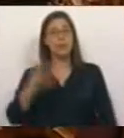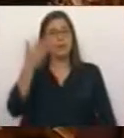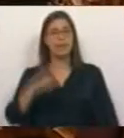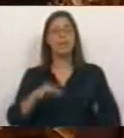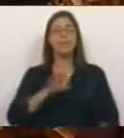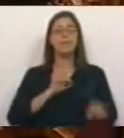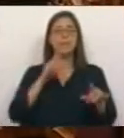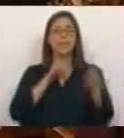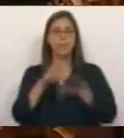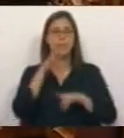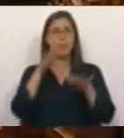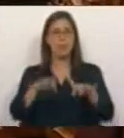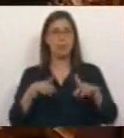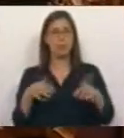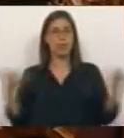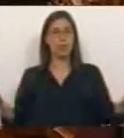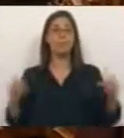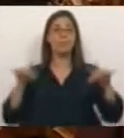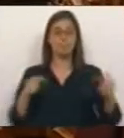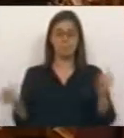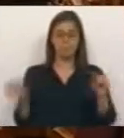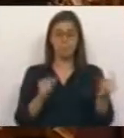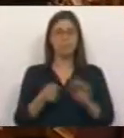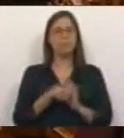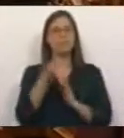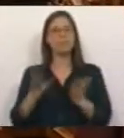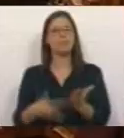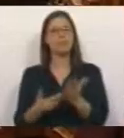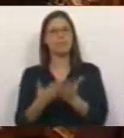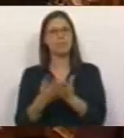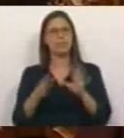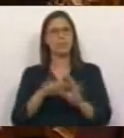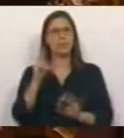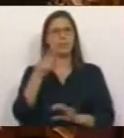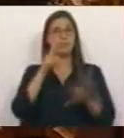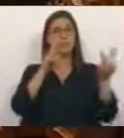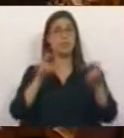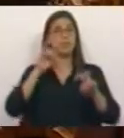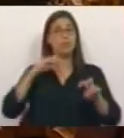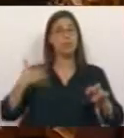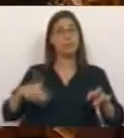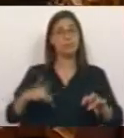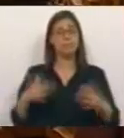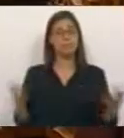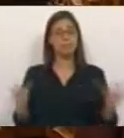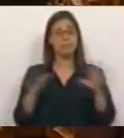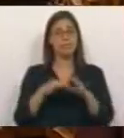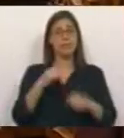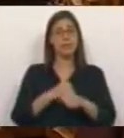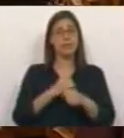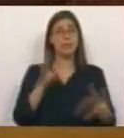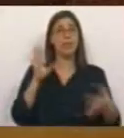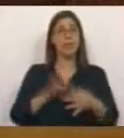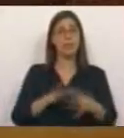Presidente, senhoras e senhores deputados, temos hoje em discussão várias propostas sobre duas importantes matérias em termos